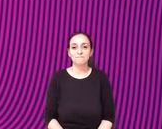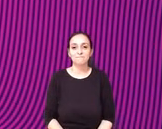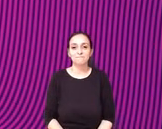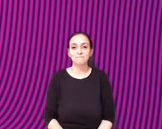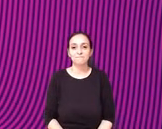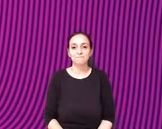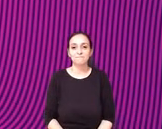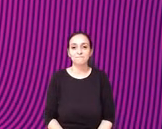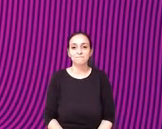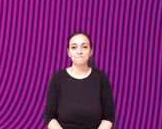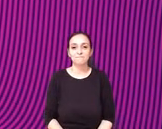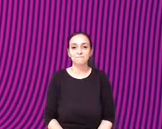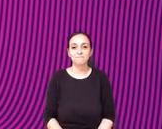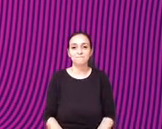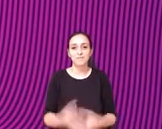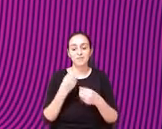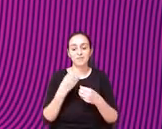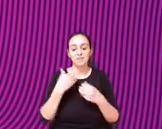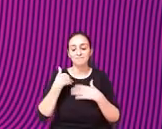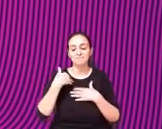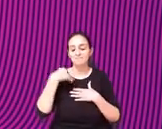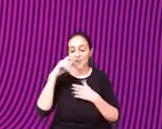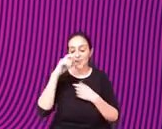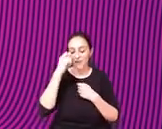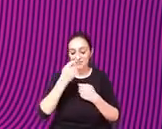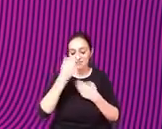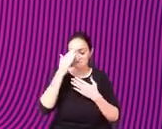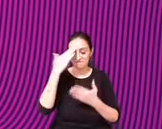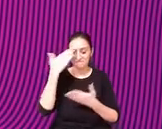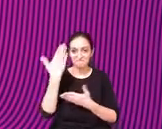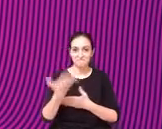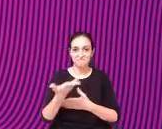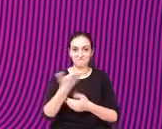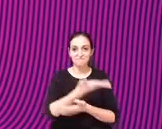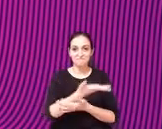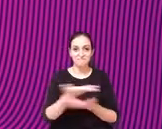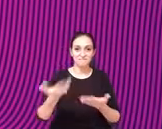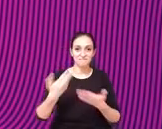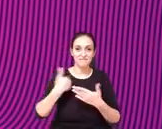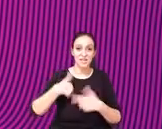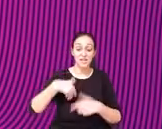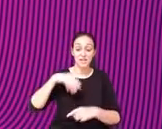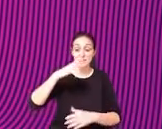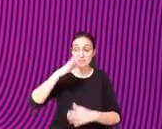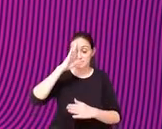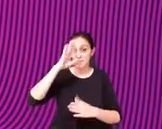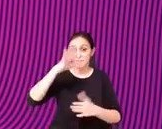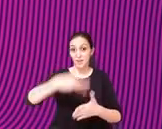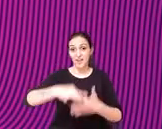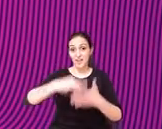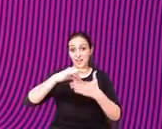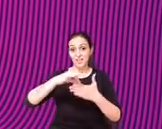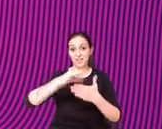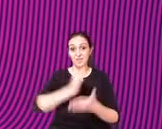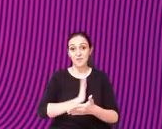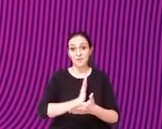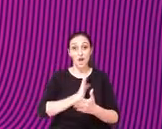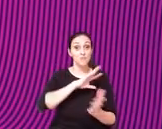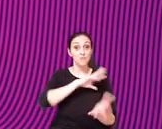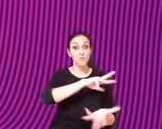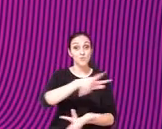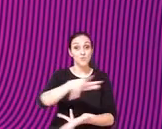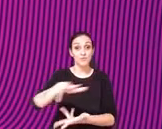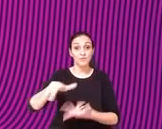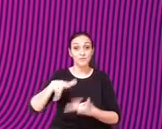Bem, fomos honrados com uma palestra de um dos principais líderes da cardiologia mundial. Nós já